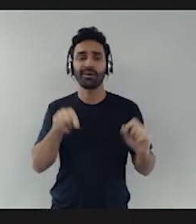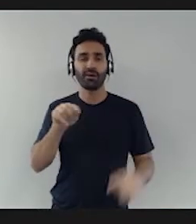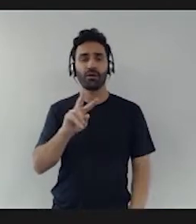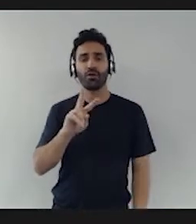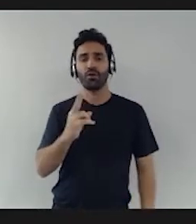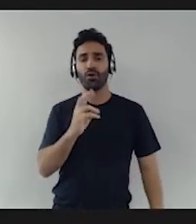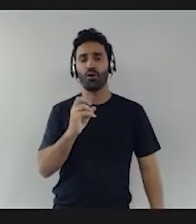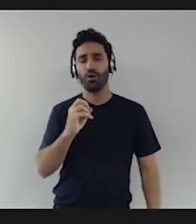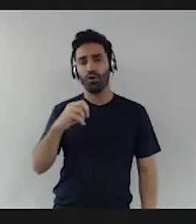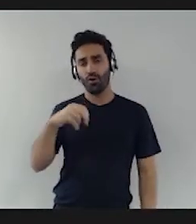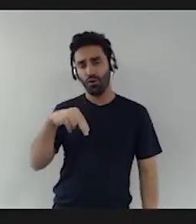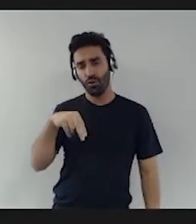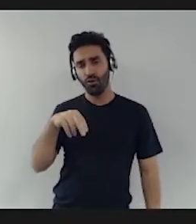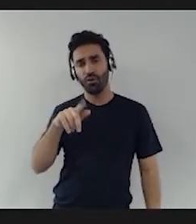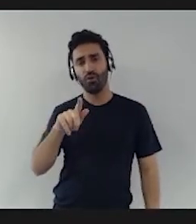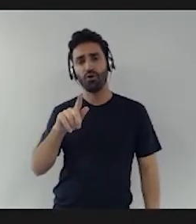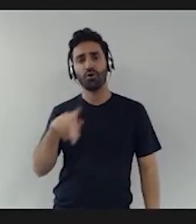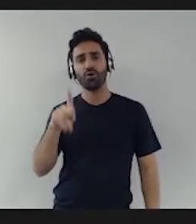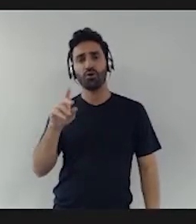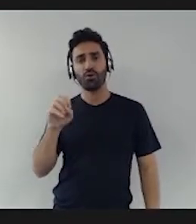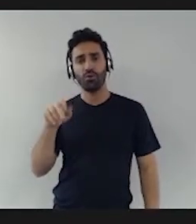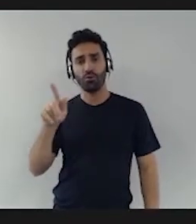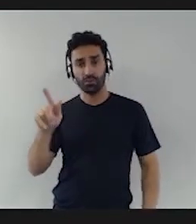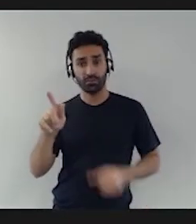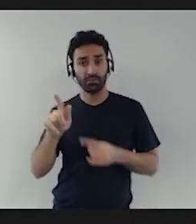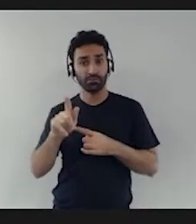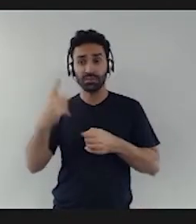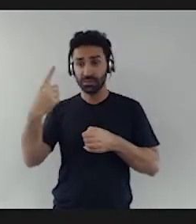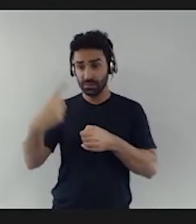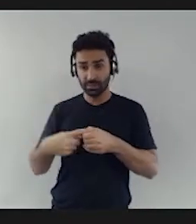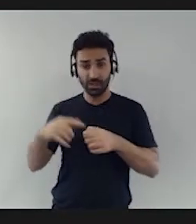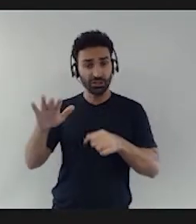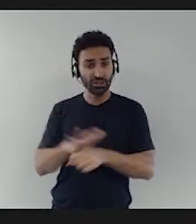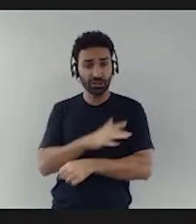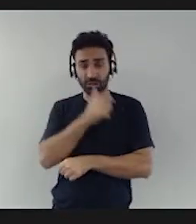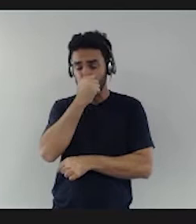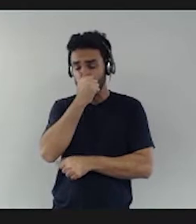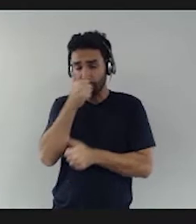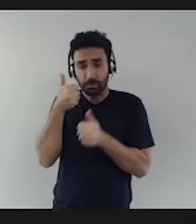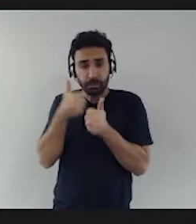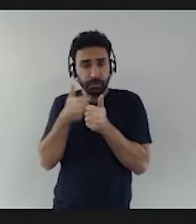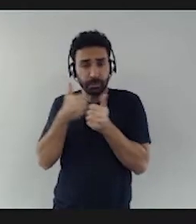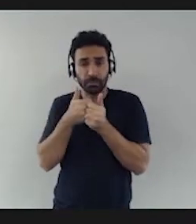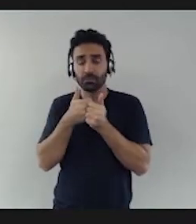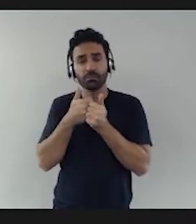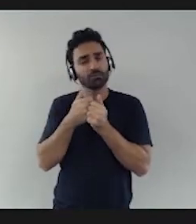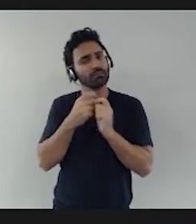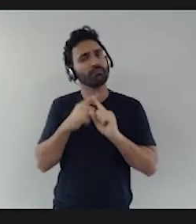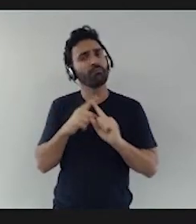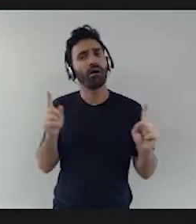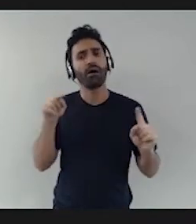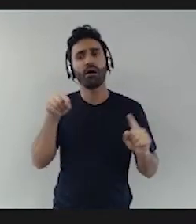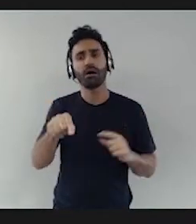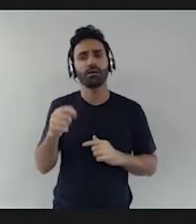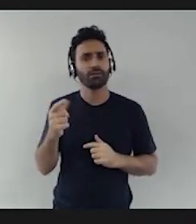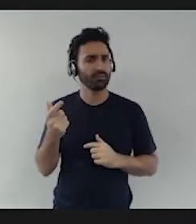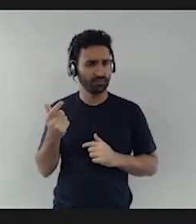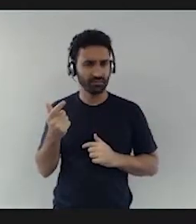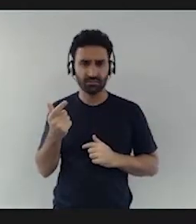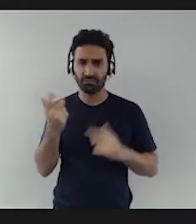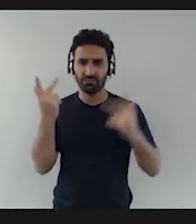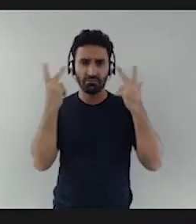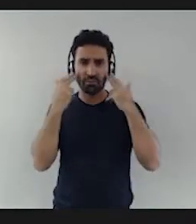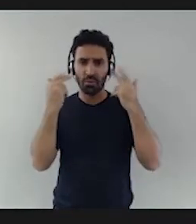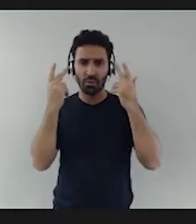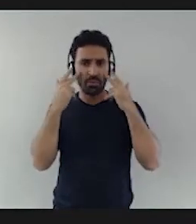que é uma cidade populosa, que é extremamente adensada, mas que não necessariamente isso significou